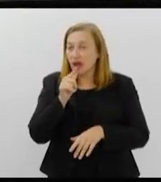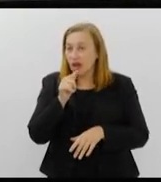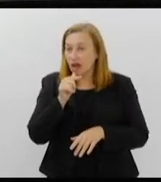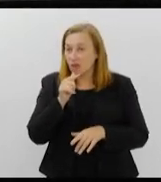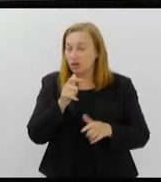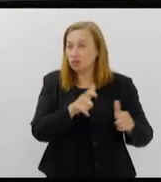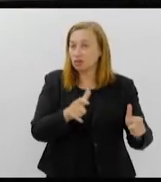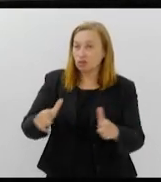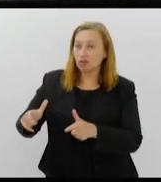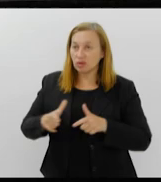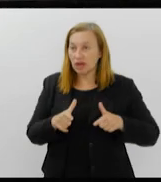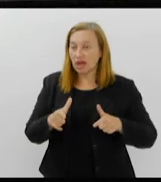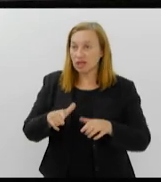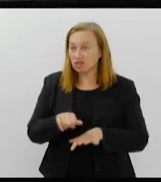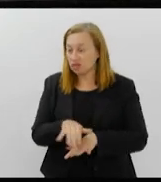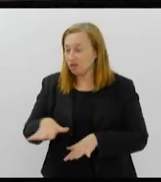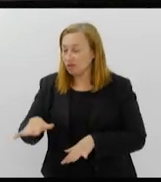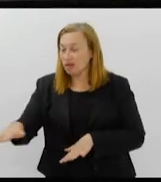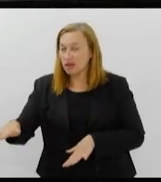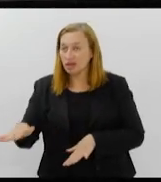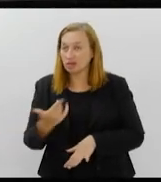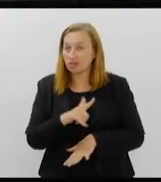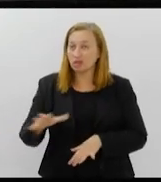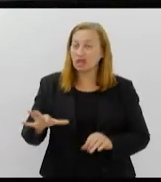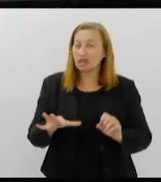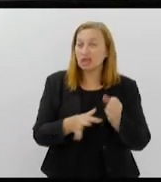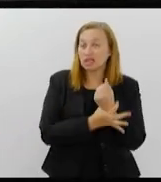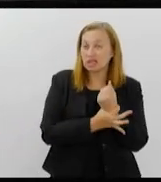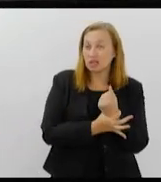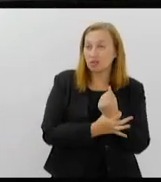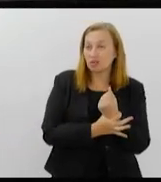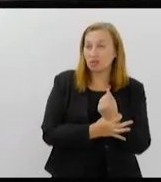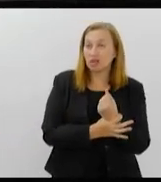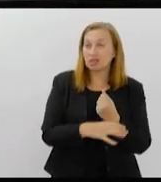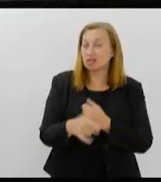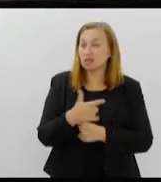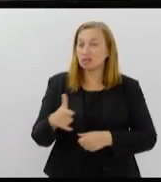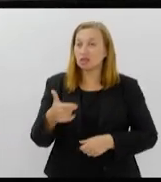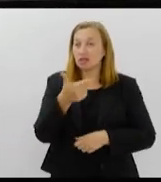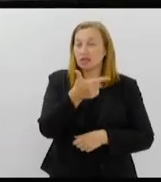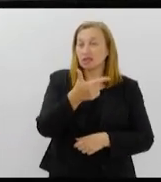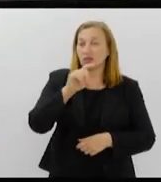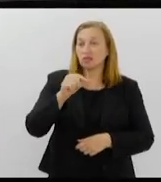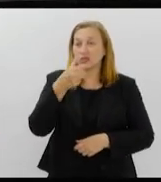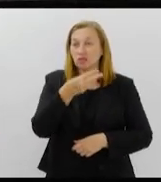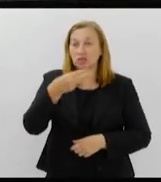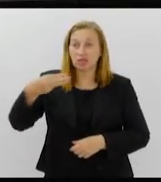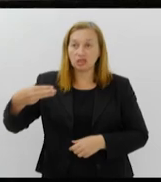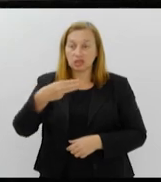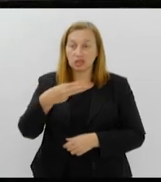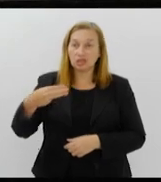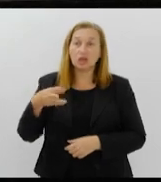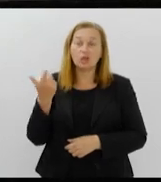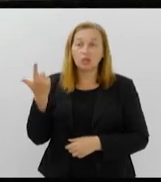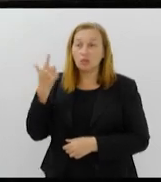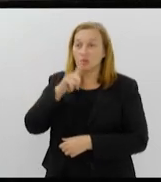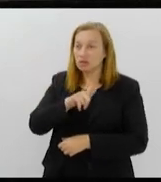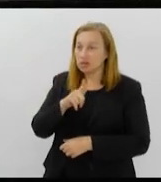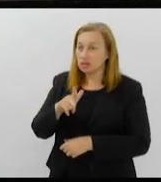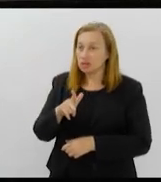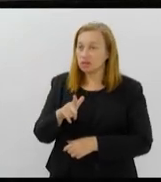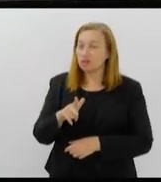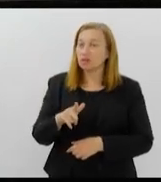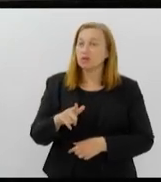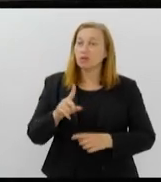periféricas e, acima de tudo, não nos garantirá que até 2033 nós consigamos alcançar as